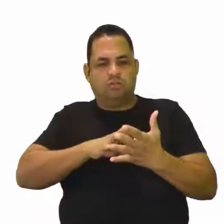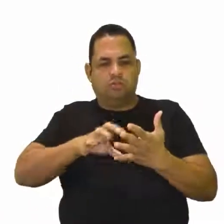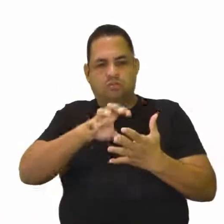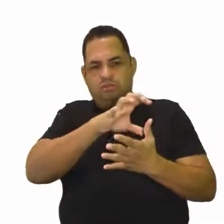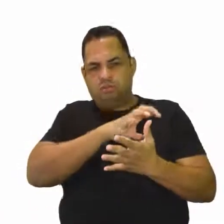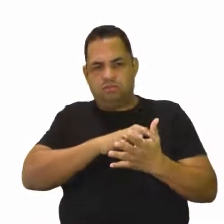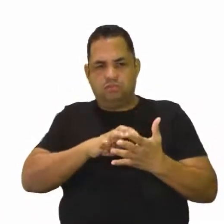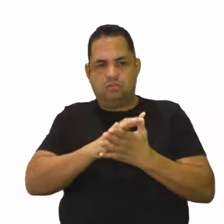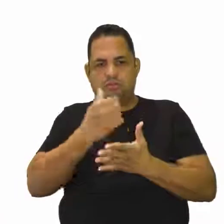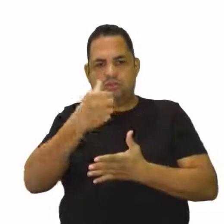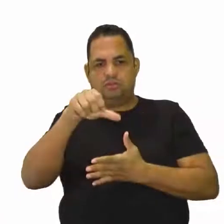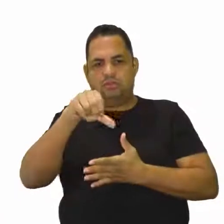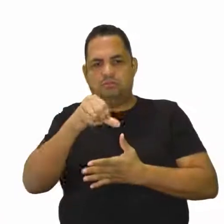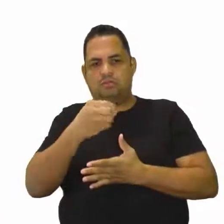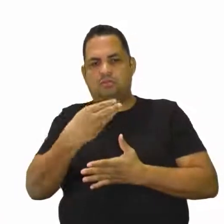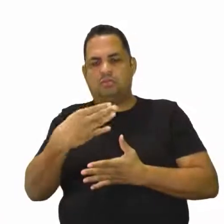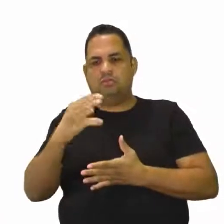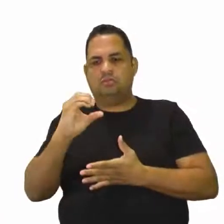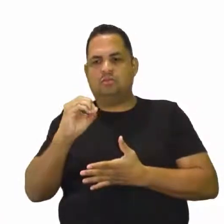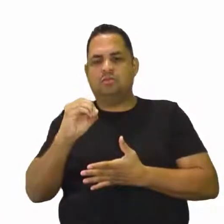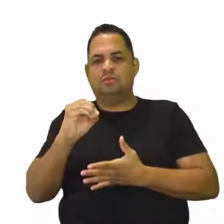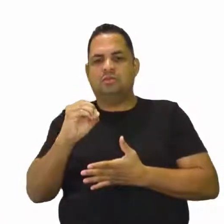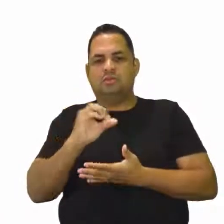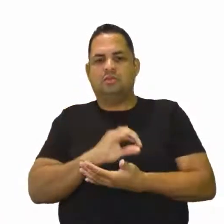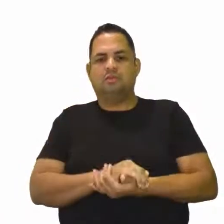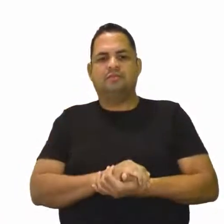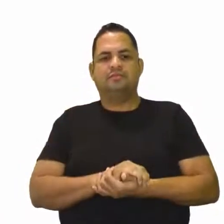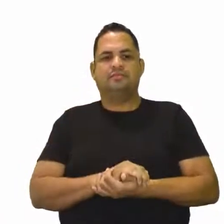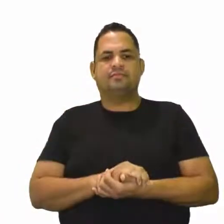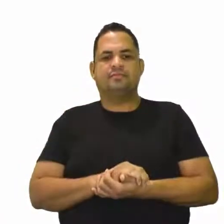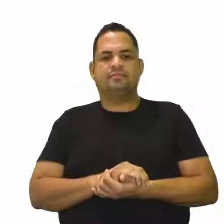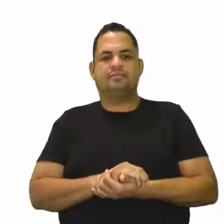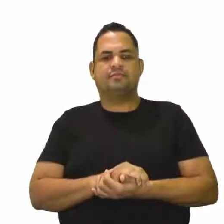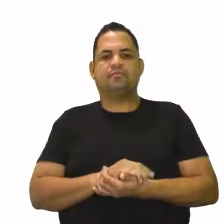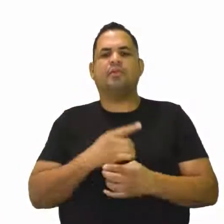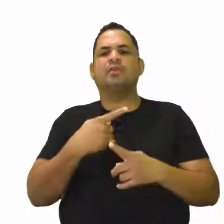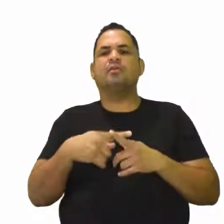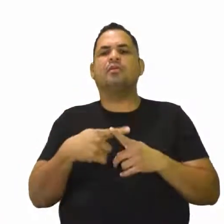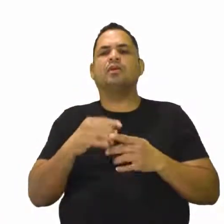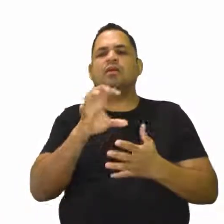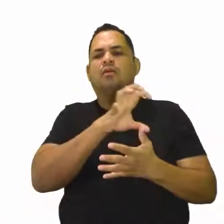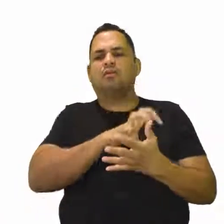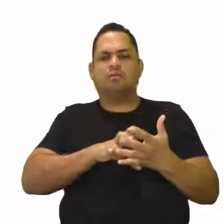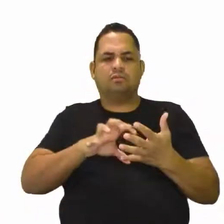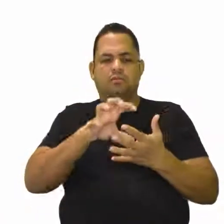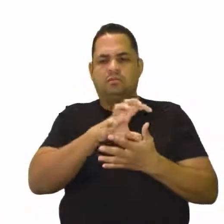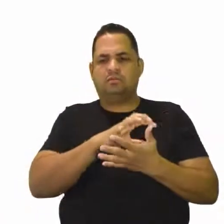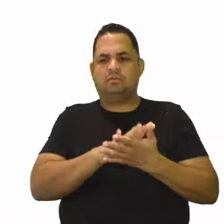de Revolução de 1930. Por que revolução?